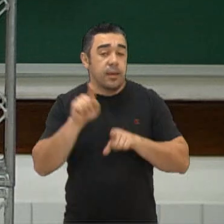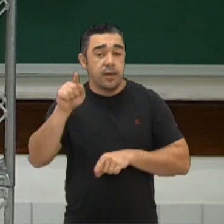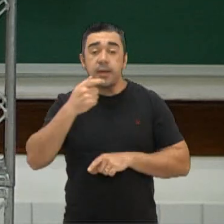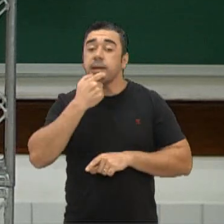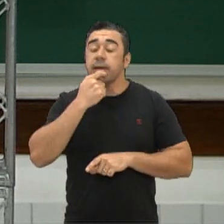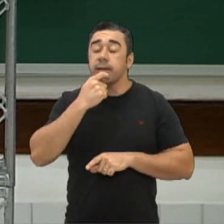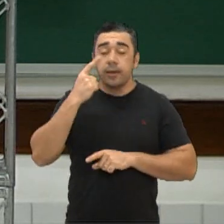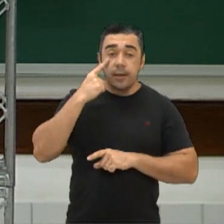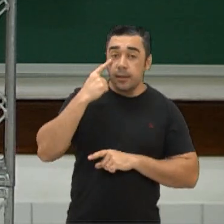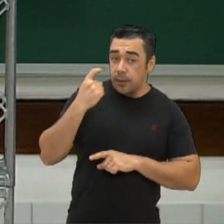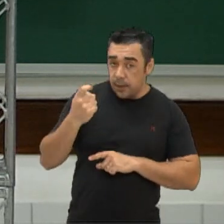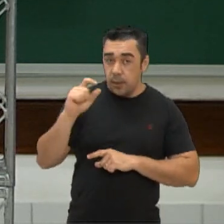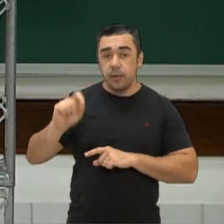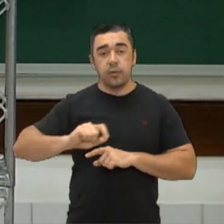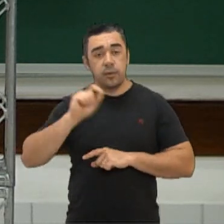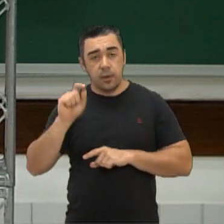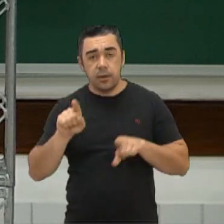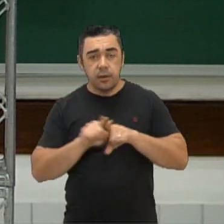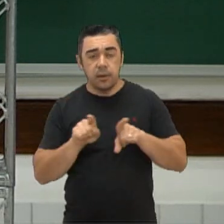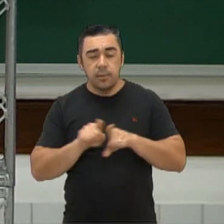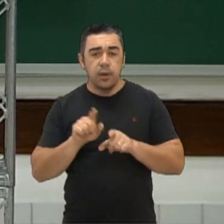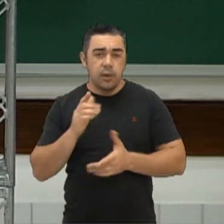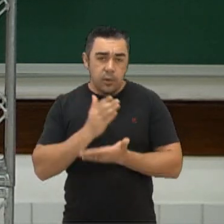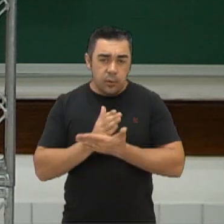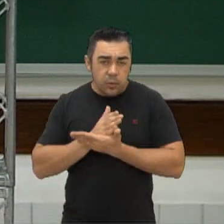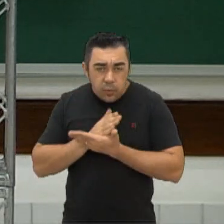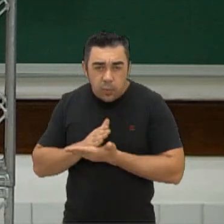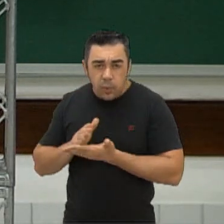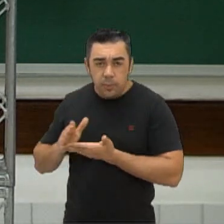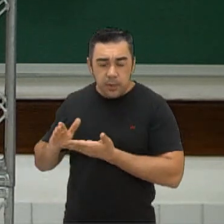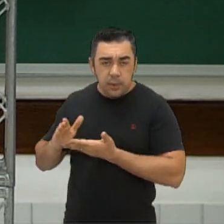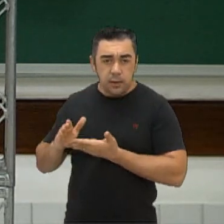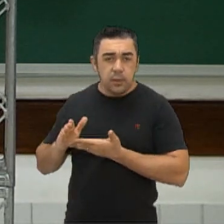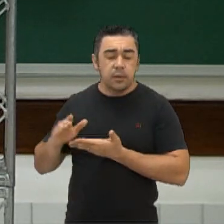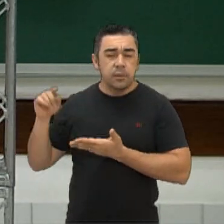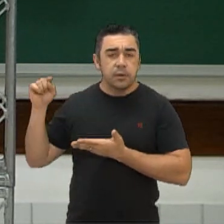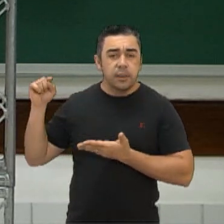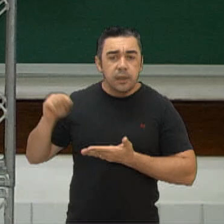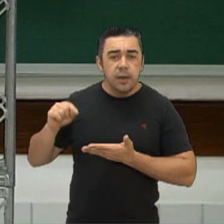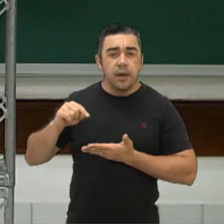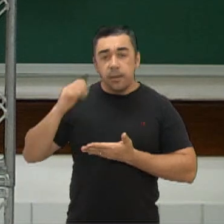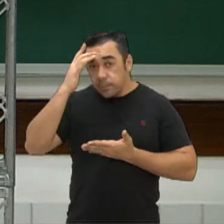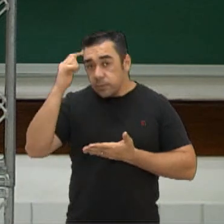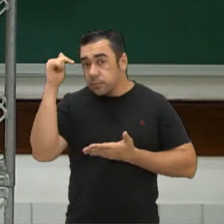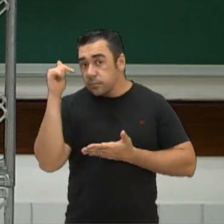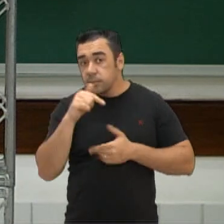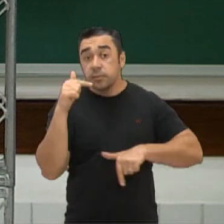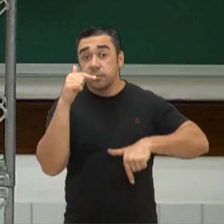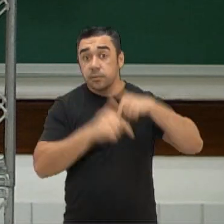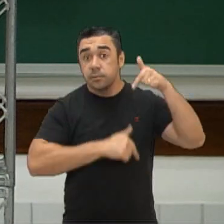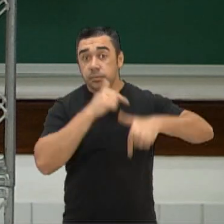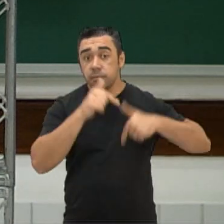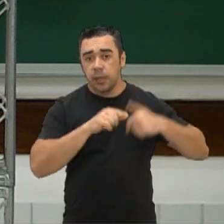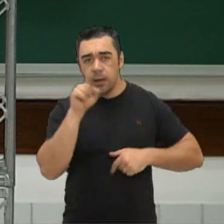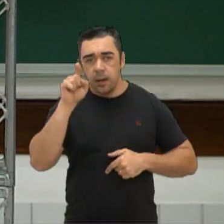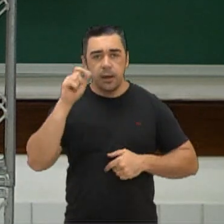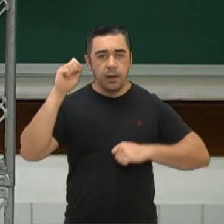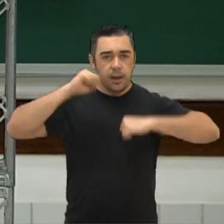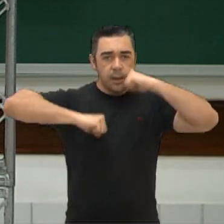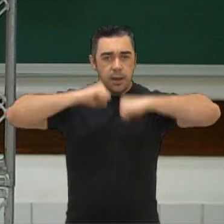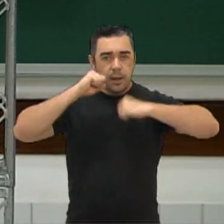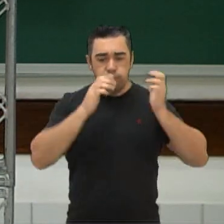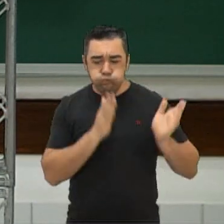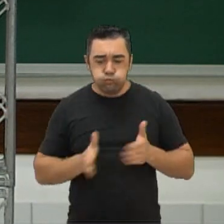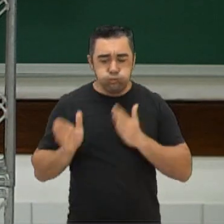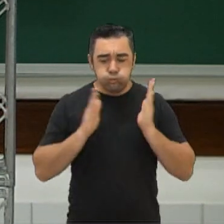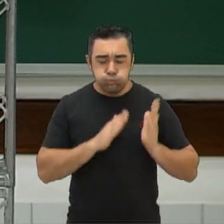interessada, além da formação do mercado consumidor, nessa mão de obra, que ela fosse uma mão de obra